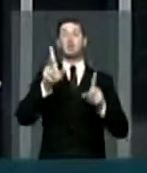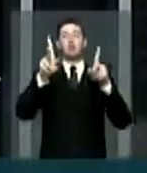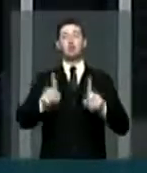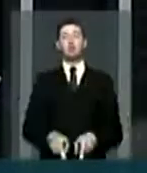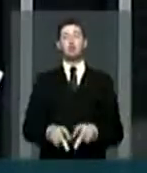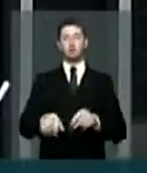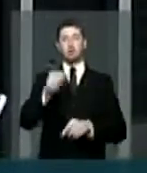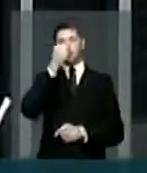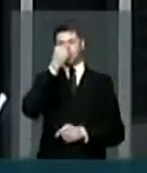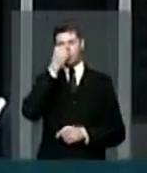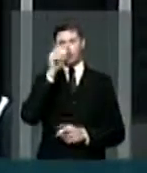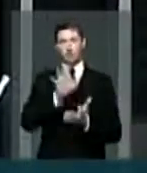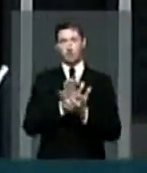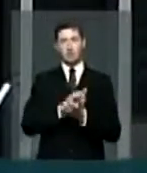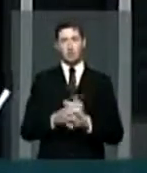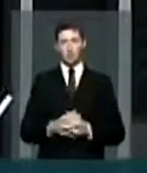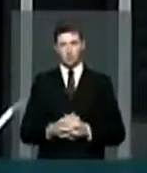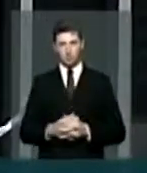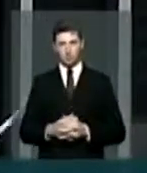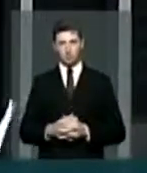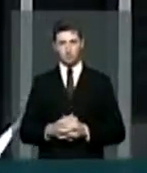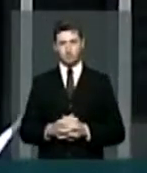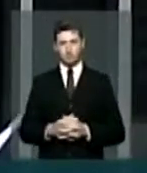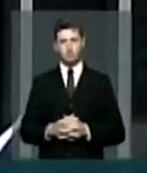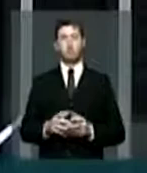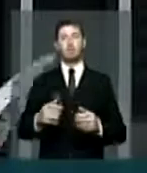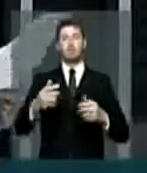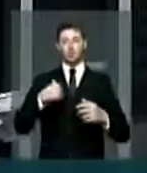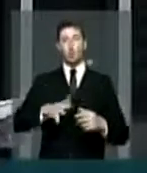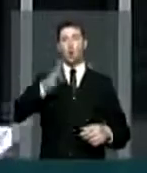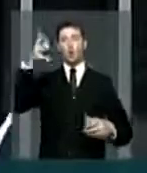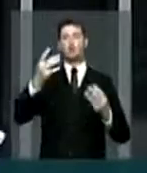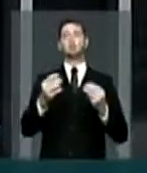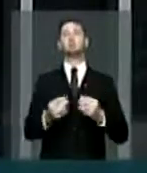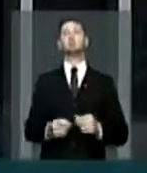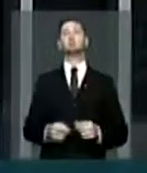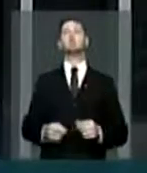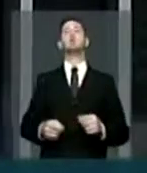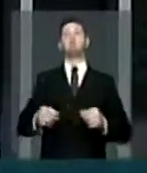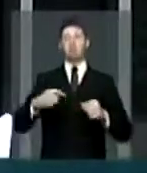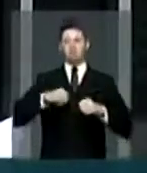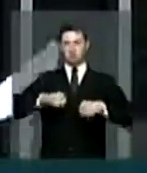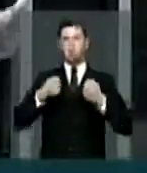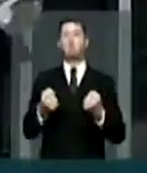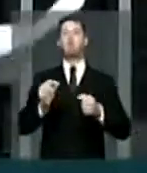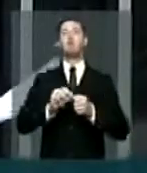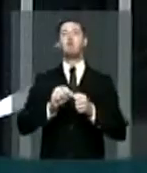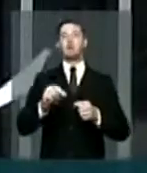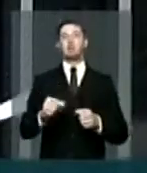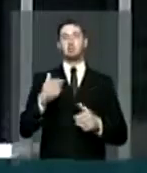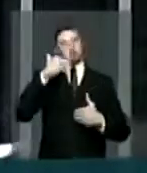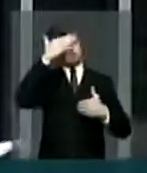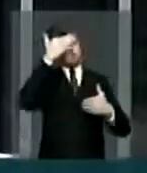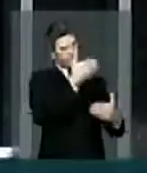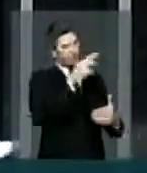povo evangélico de Pernambuco. E isso faço com muita coragem e com ousadia. Muito obrigado, senhor presidente. Agradeço a